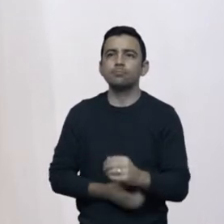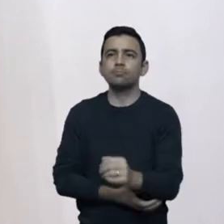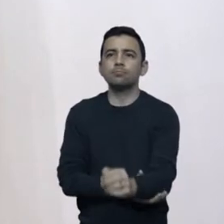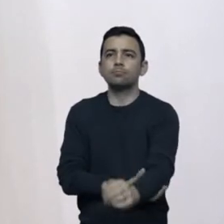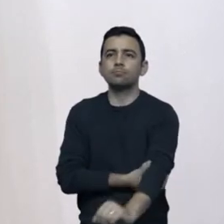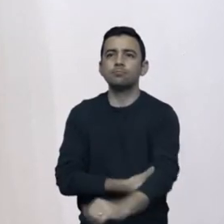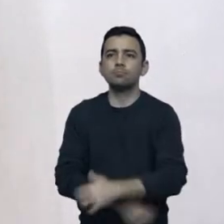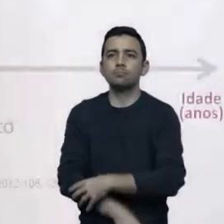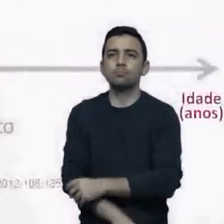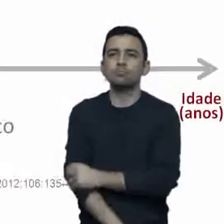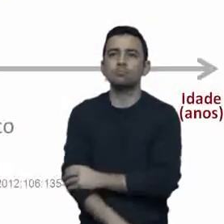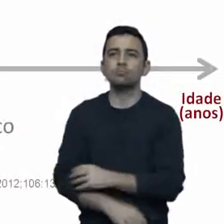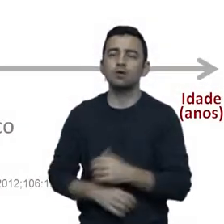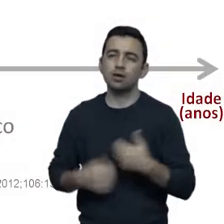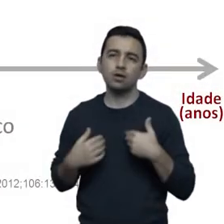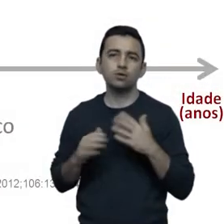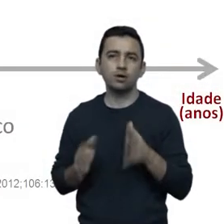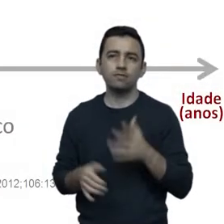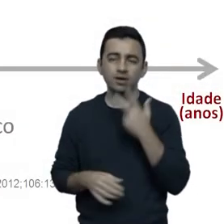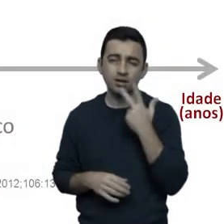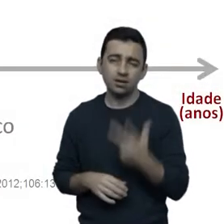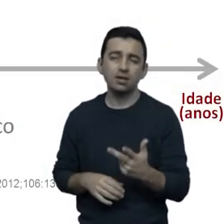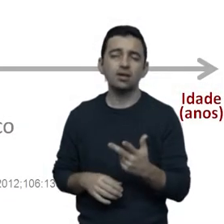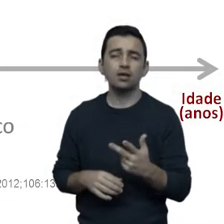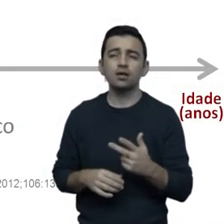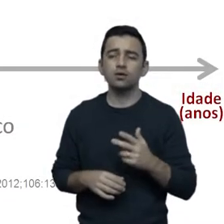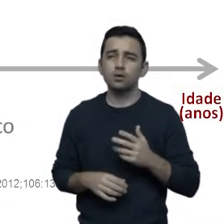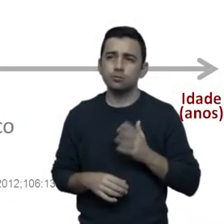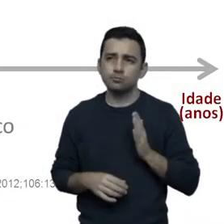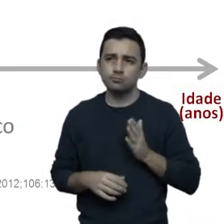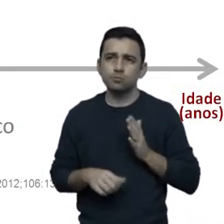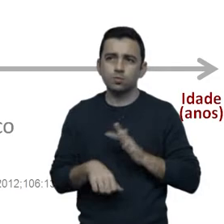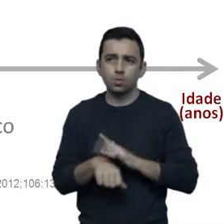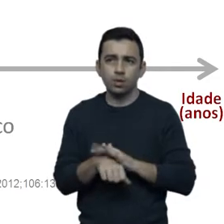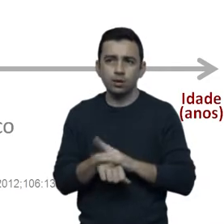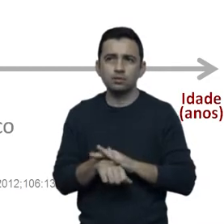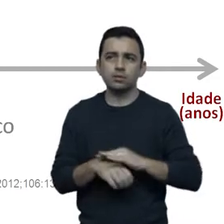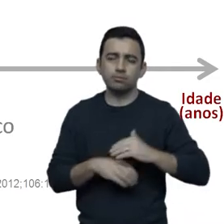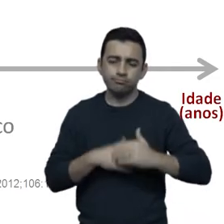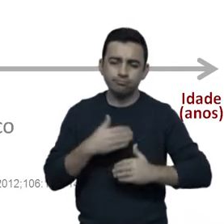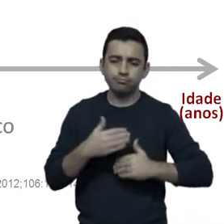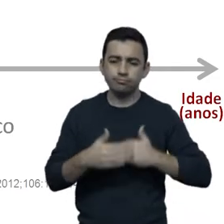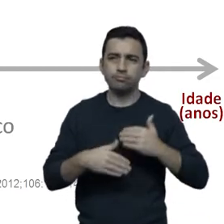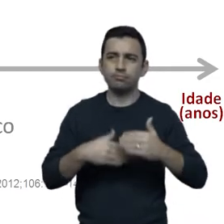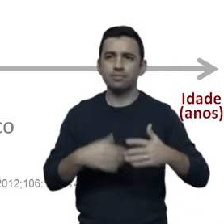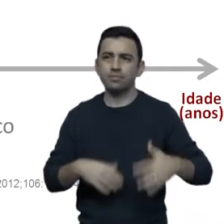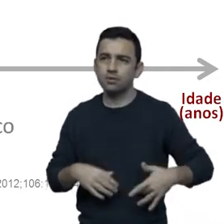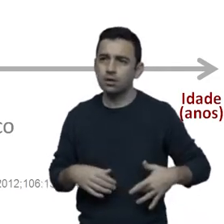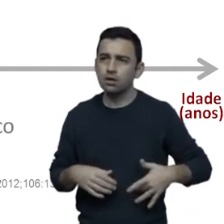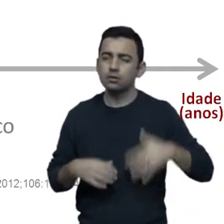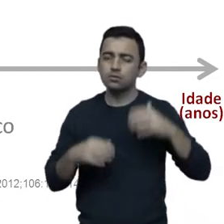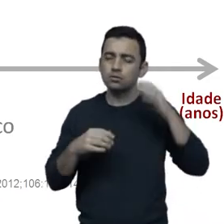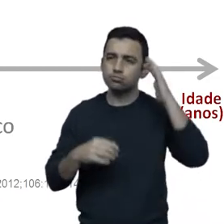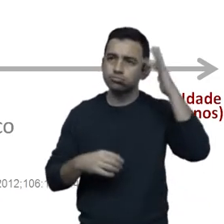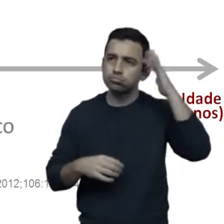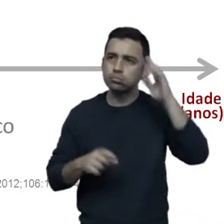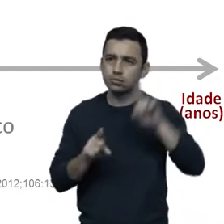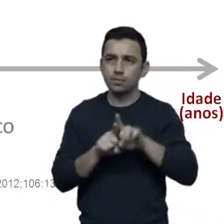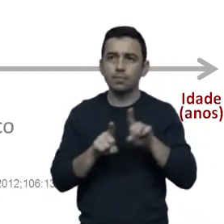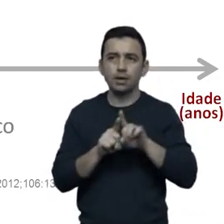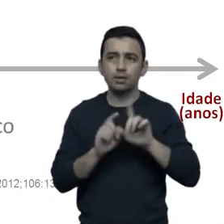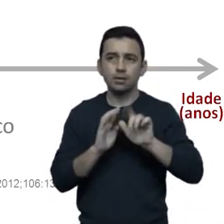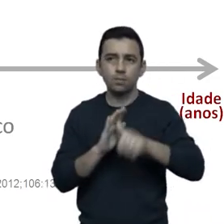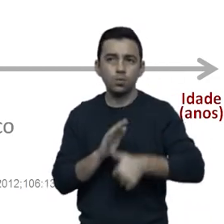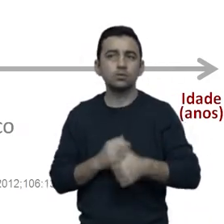Como eu falei, isso é progressivo, a doença cardíaca, renal e neurológica vai acontecer mais lá na frente, depois dos